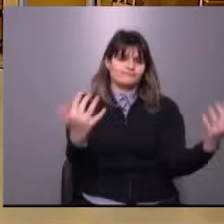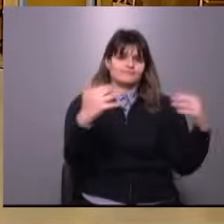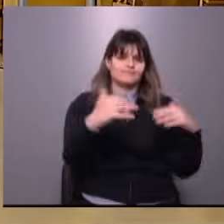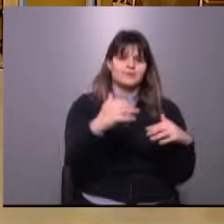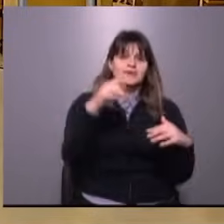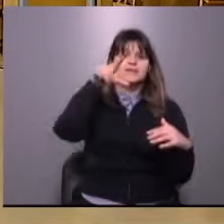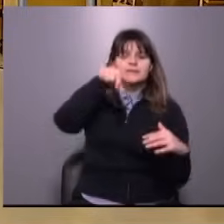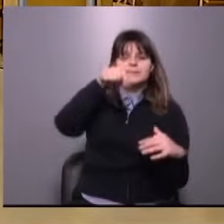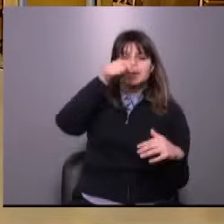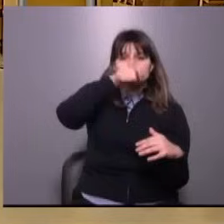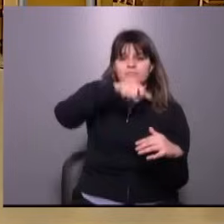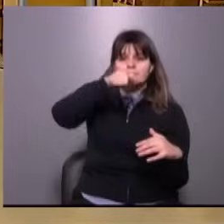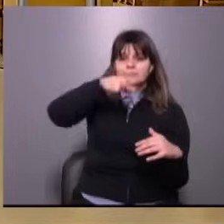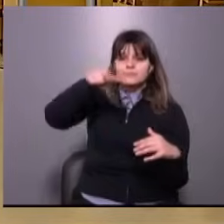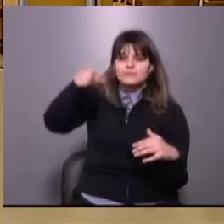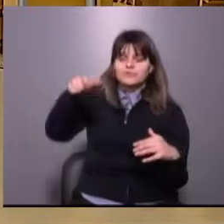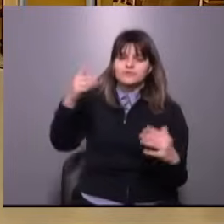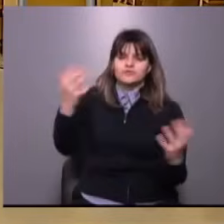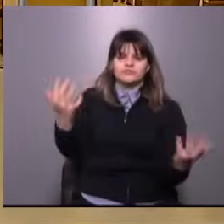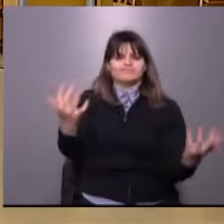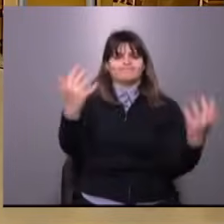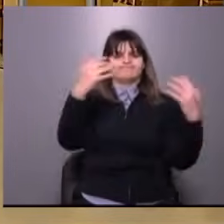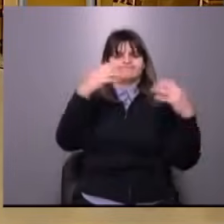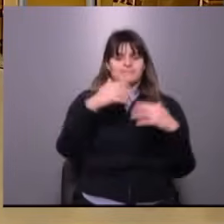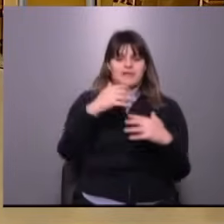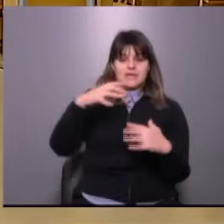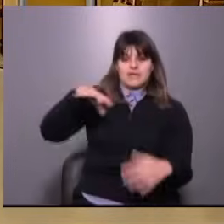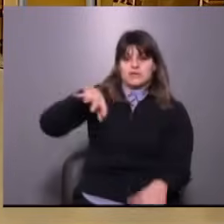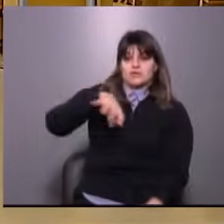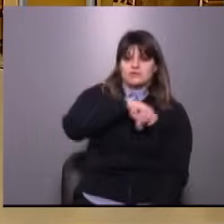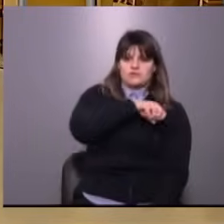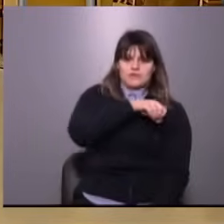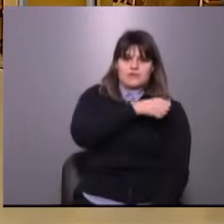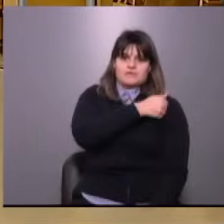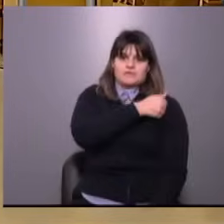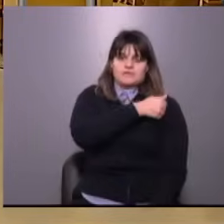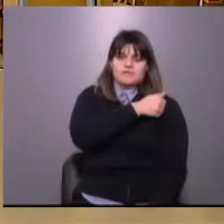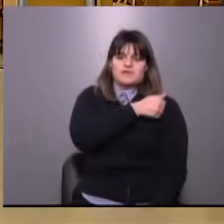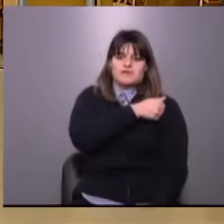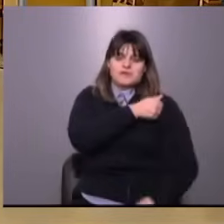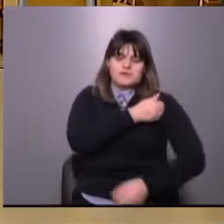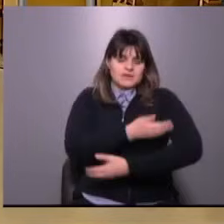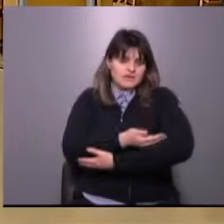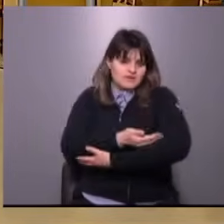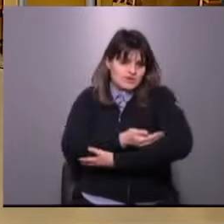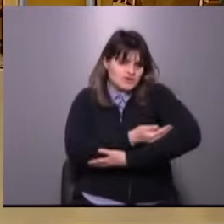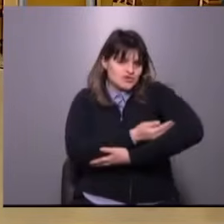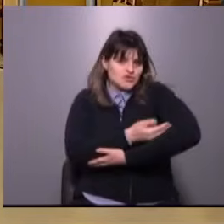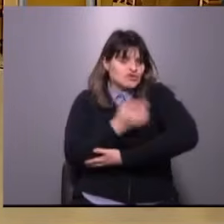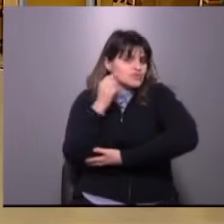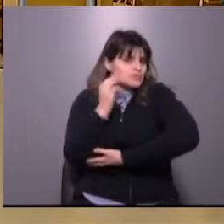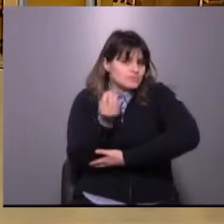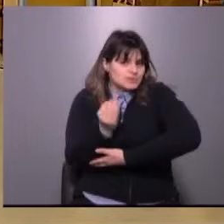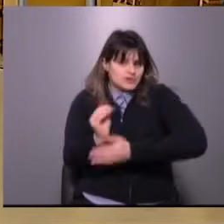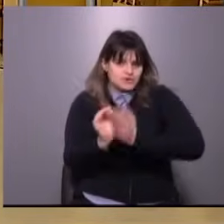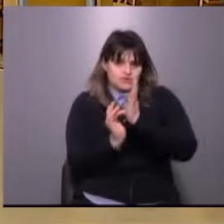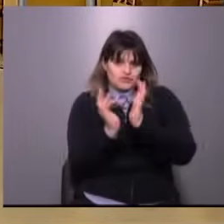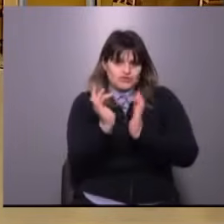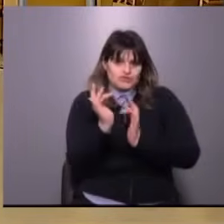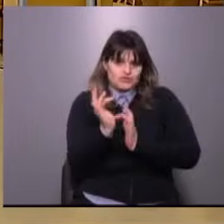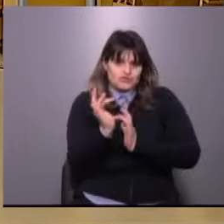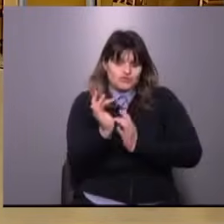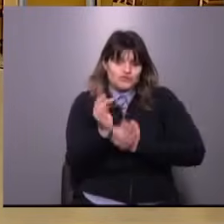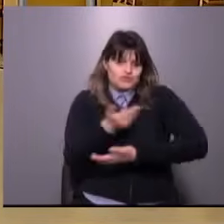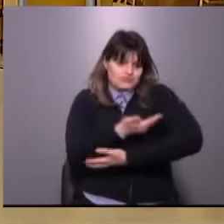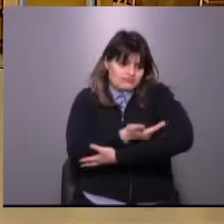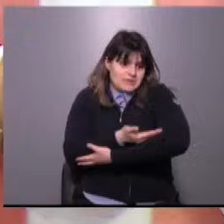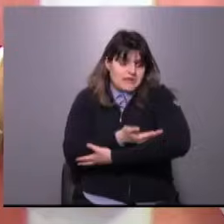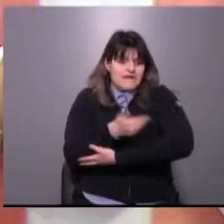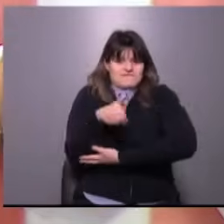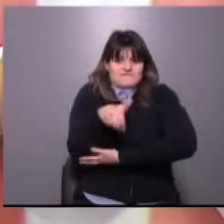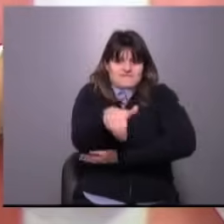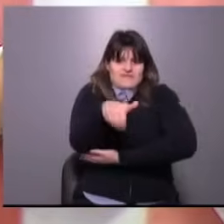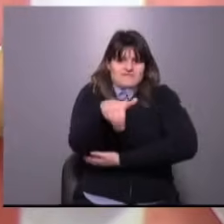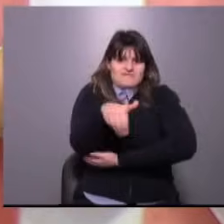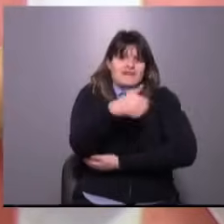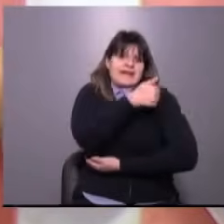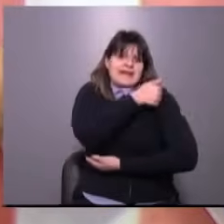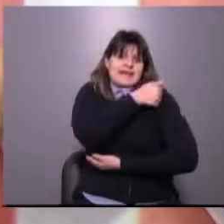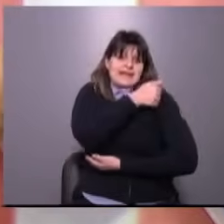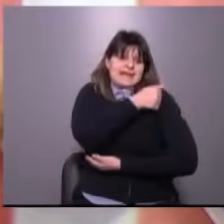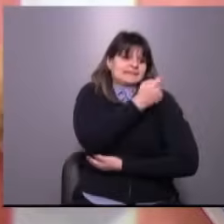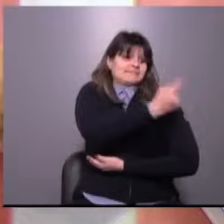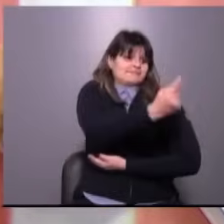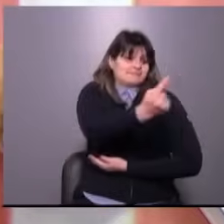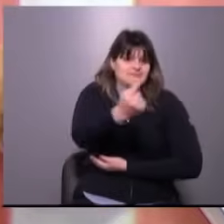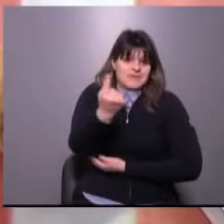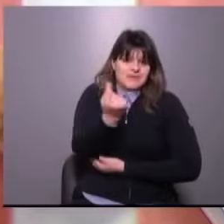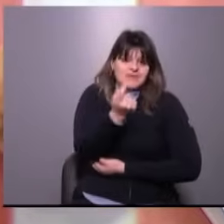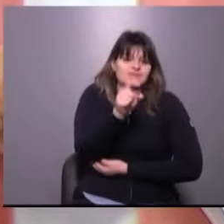presentes e por todos aqueles que trouxeram as imagens do Menino Jesus, que nestes dias